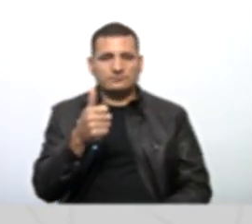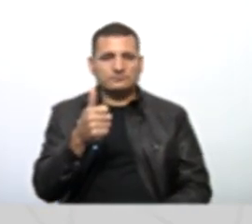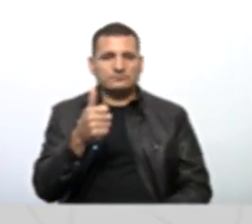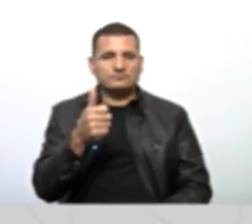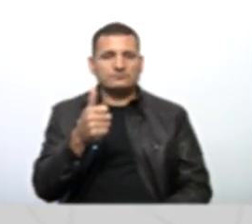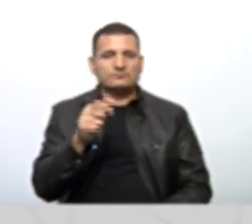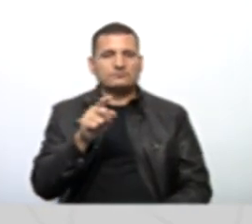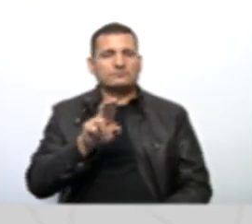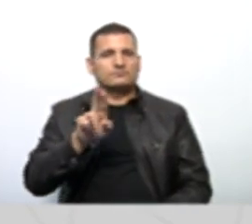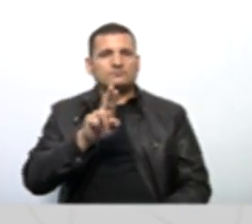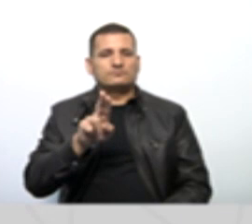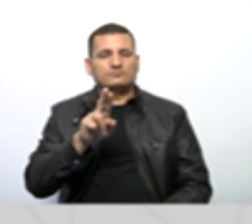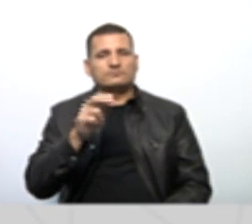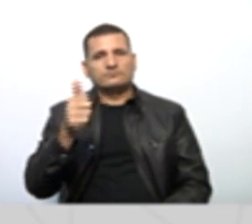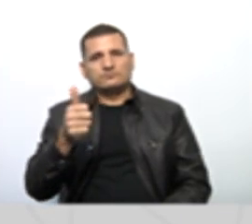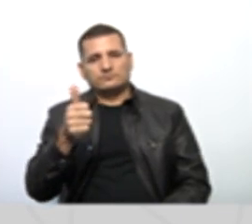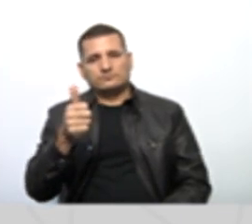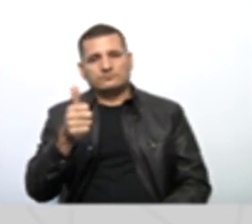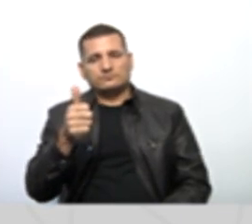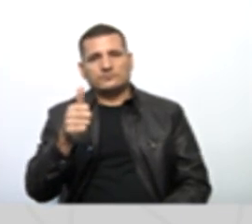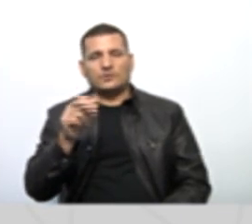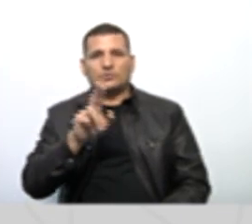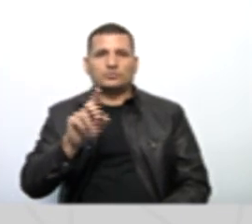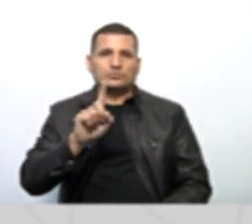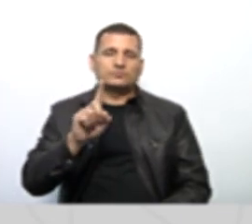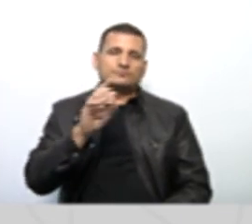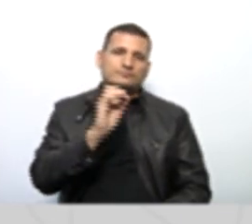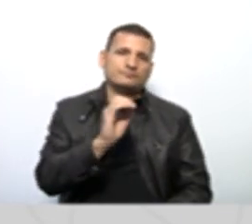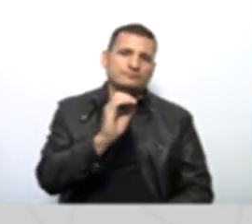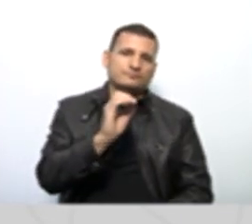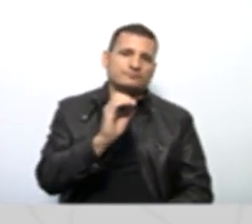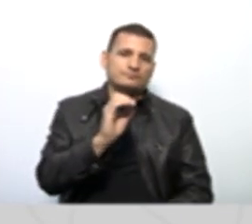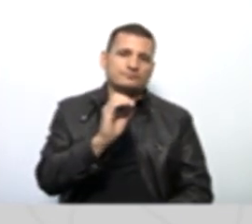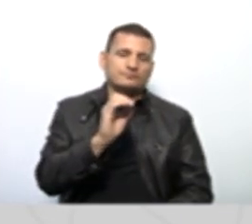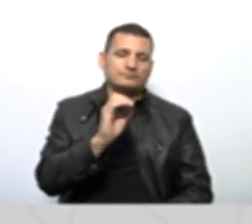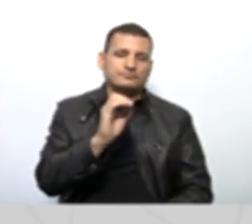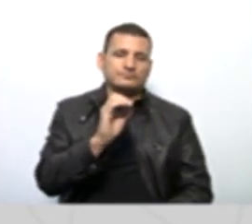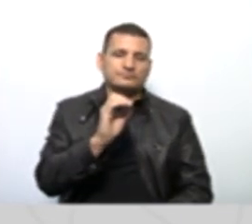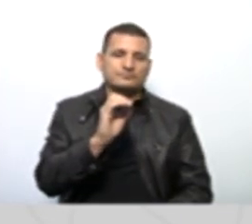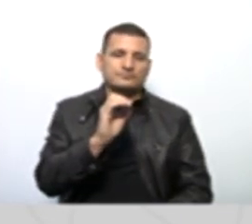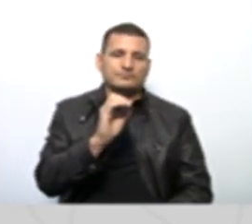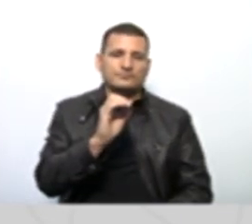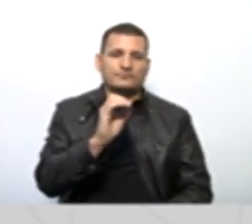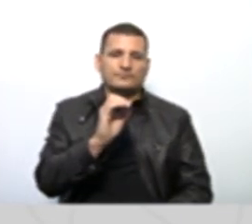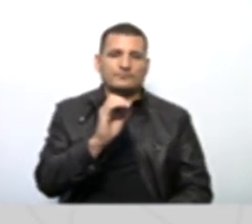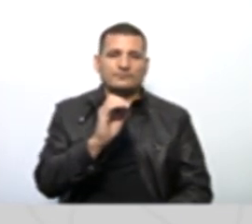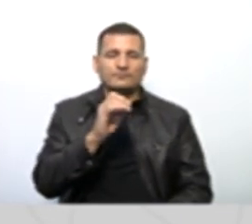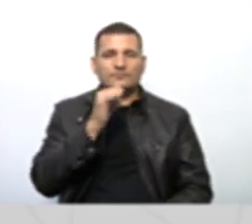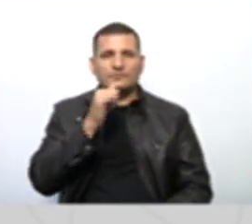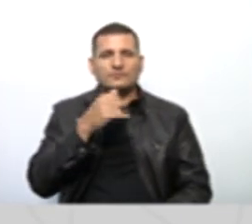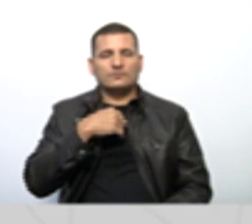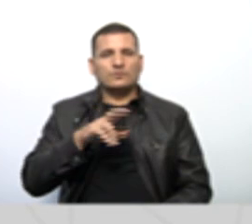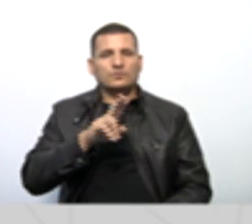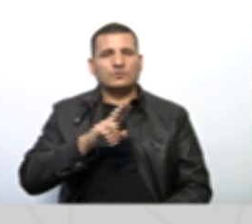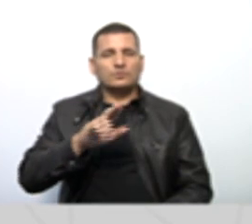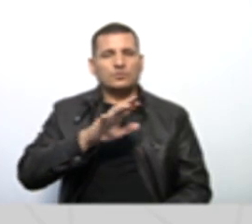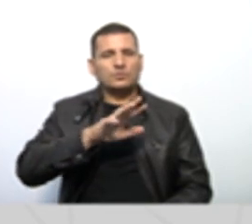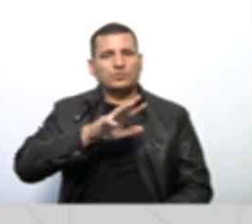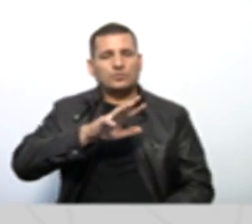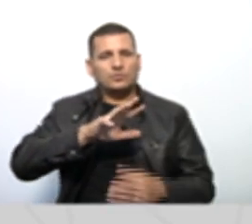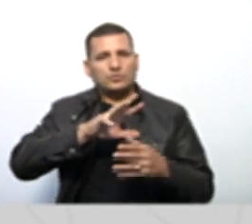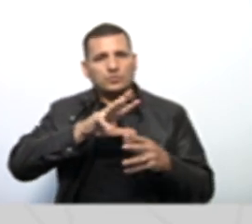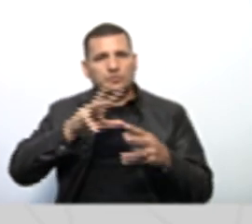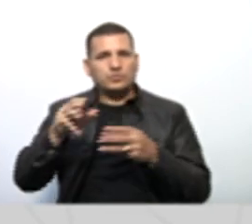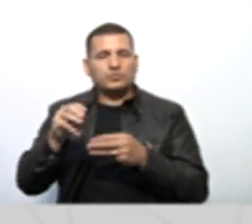você utilizam quando você não está utilizando você utiliza o zero caso utilize todos os bits para